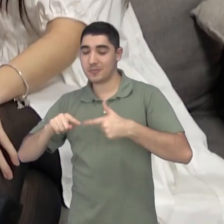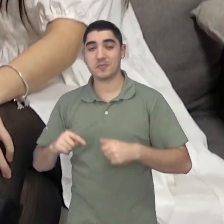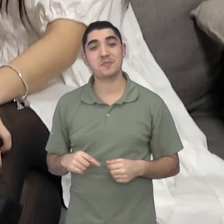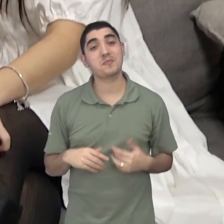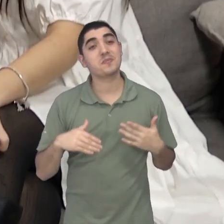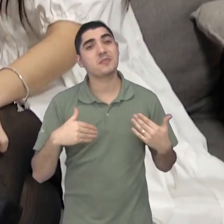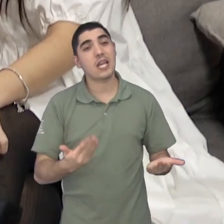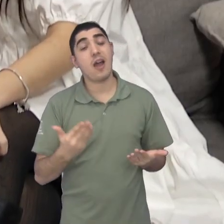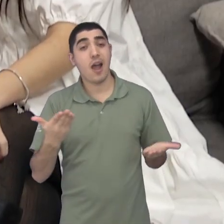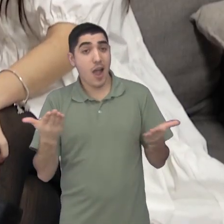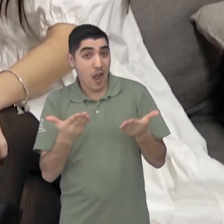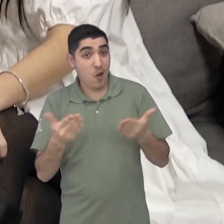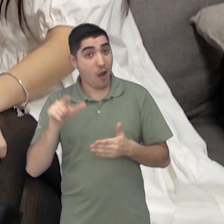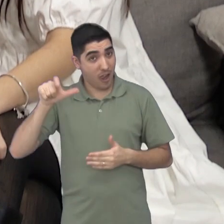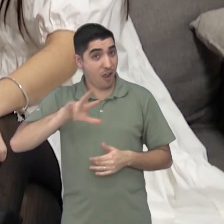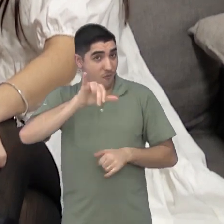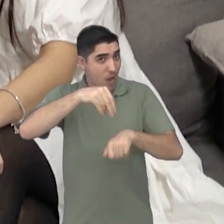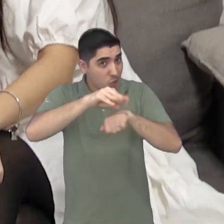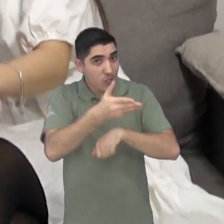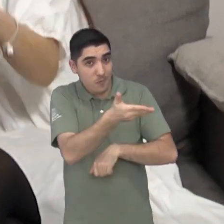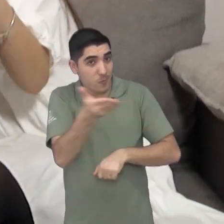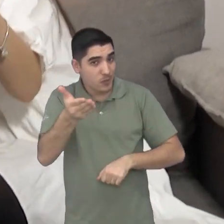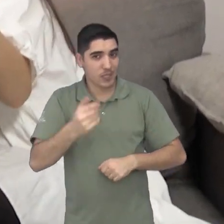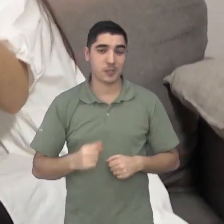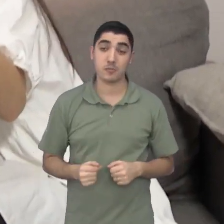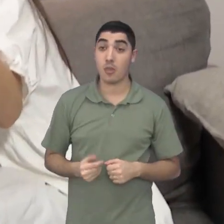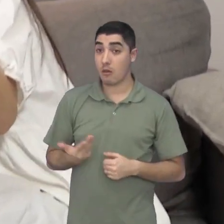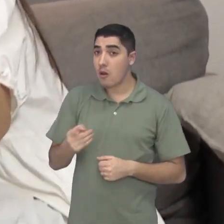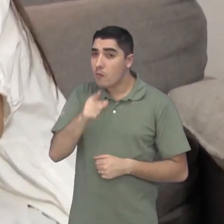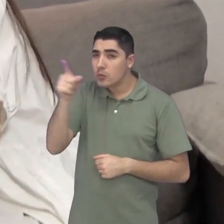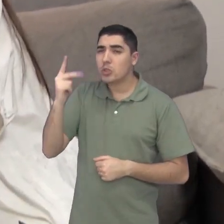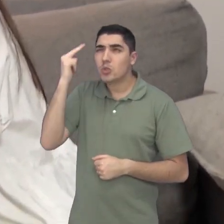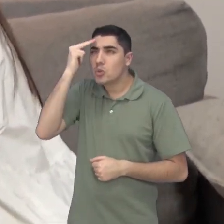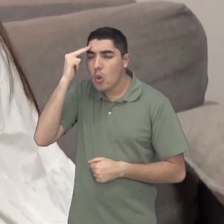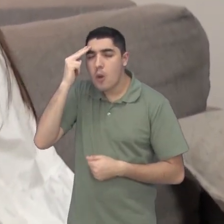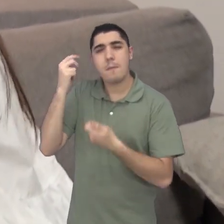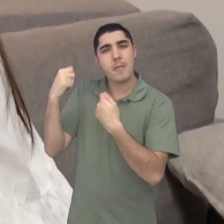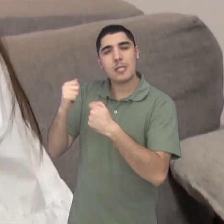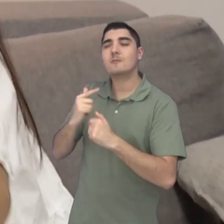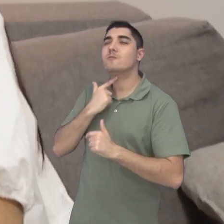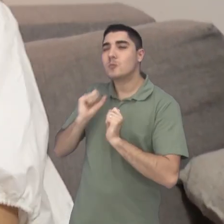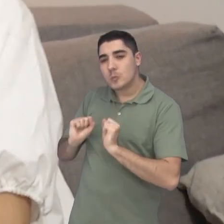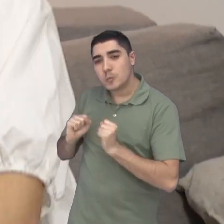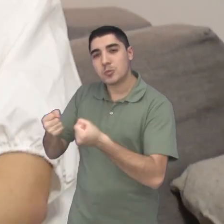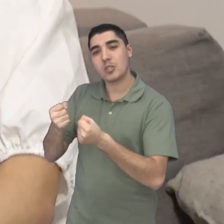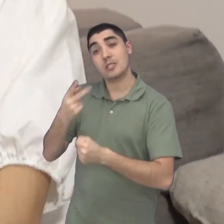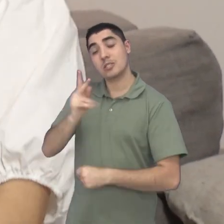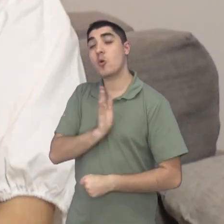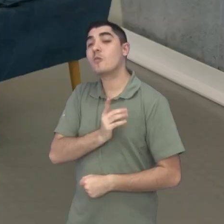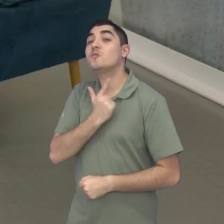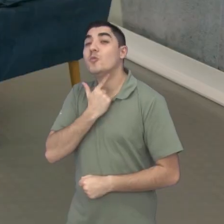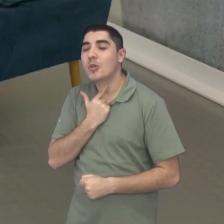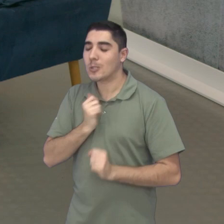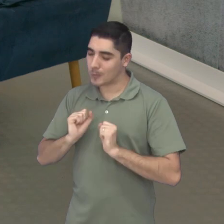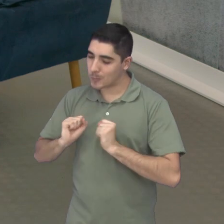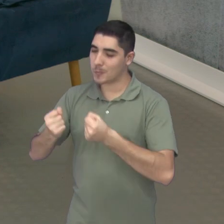então pra fechar, a Manu vai deixar uma dica. Siga seus sonhos, hein, gente? Siga seu coração.